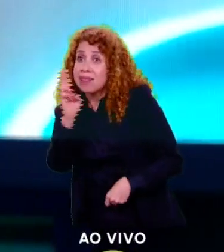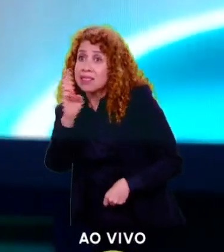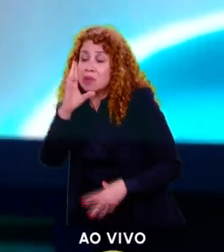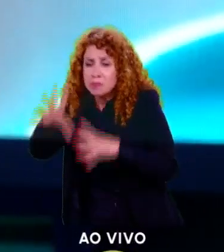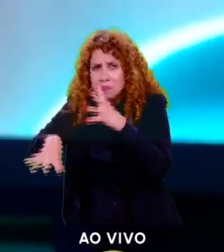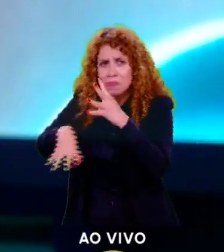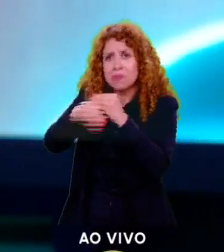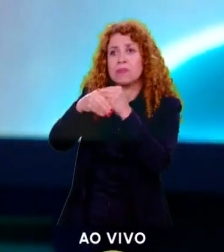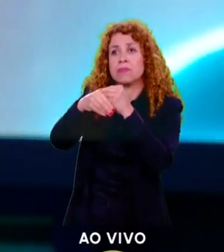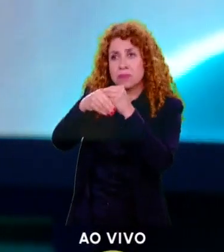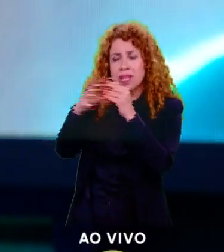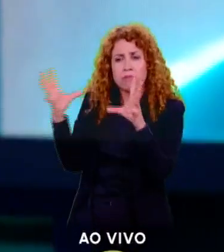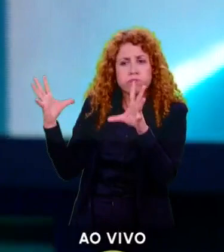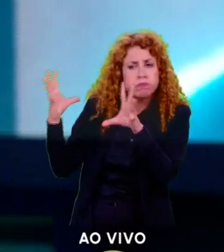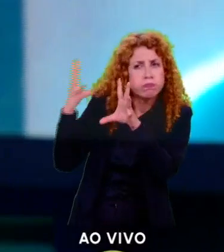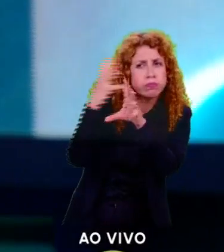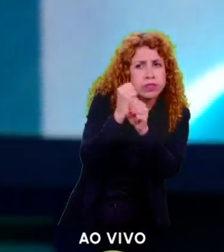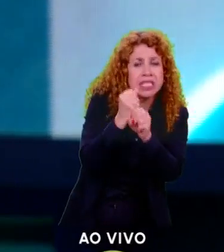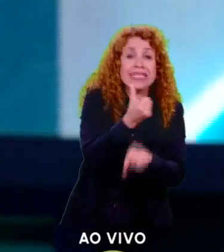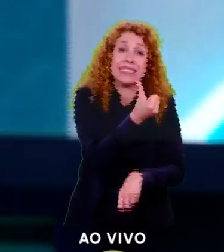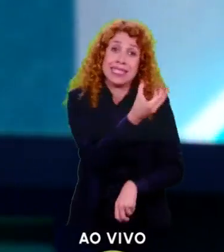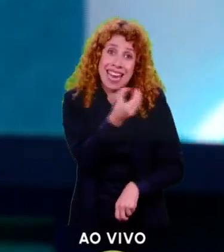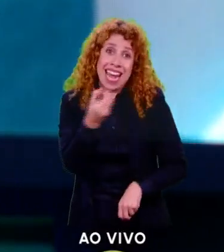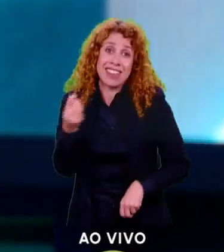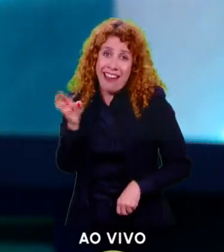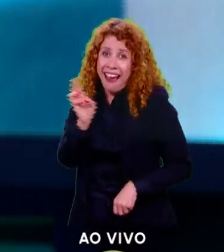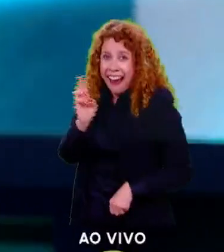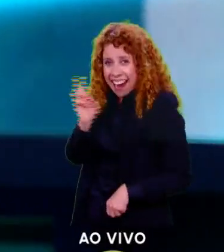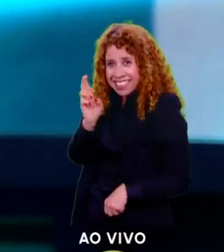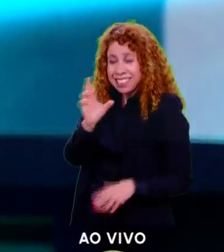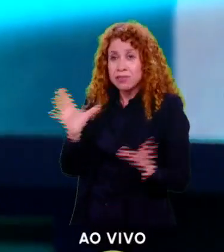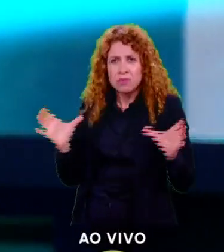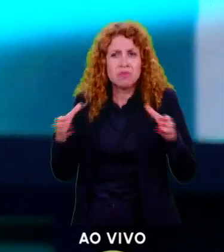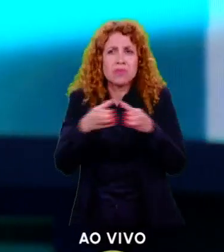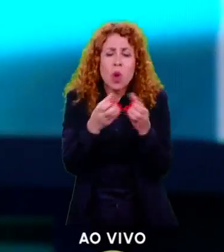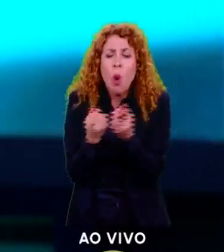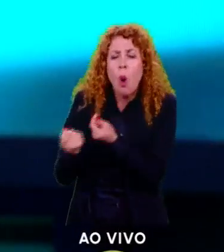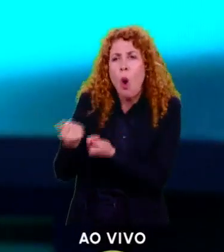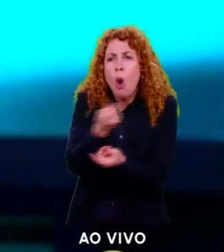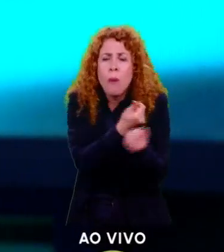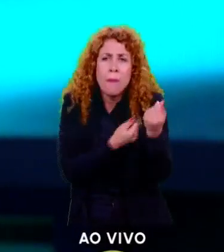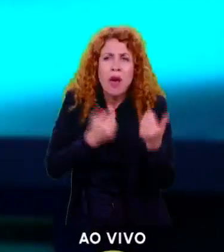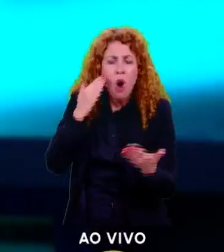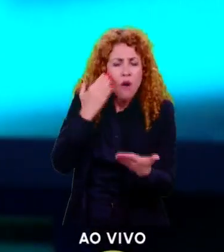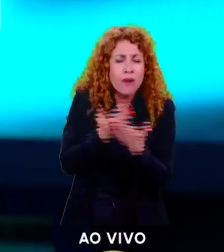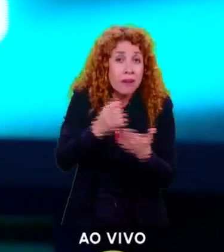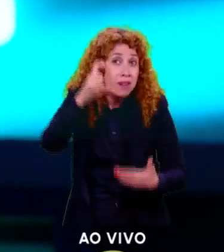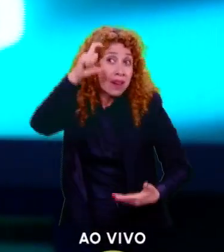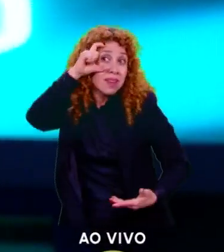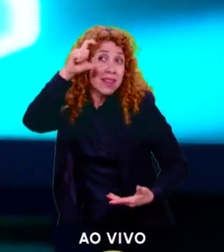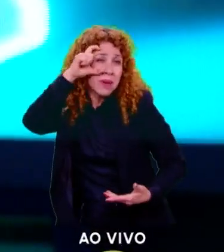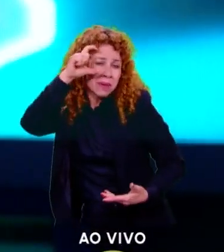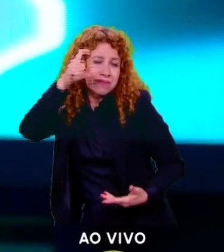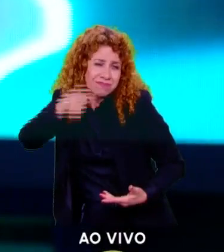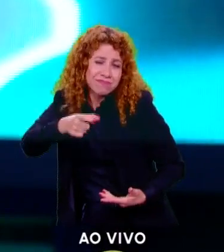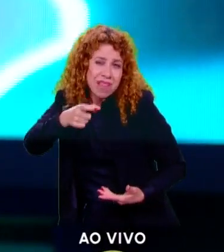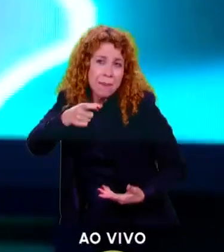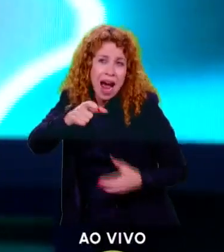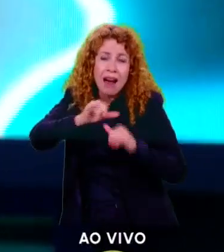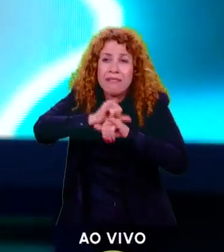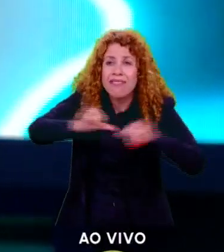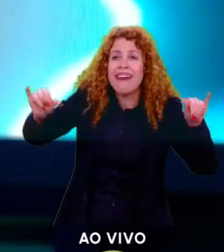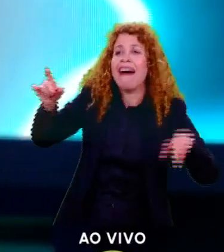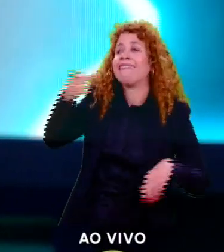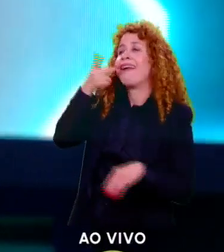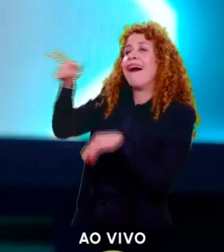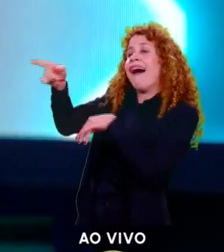e obviamente busquei a equipe Econômica confio no Paulo Guedes e o carinhosamente o chama de posto Ipiranga e